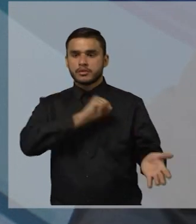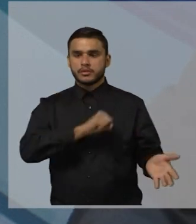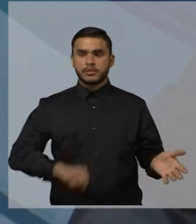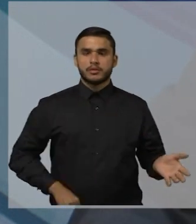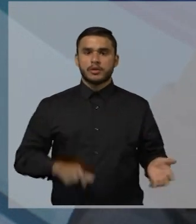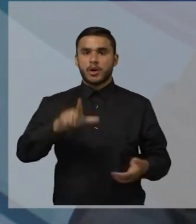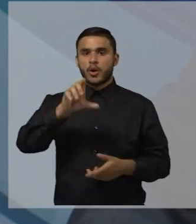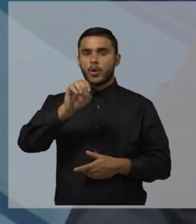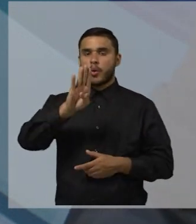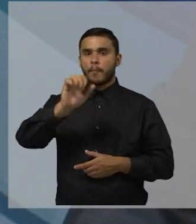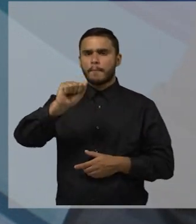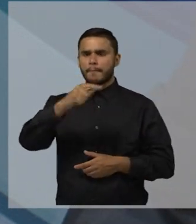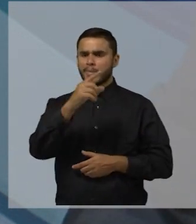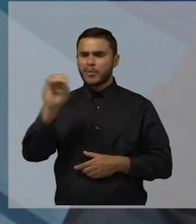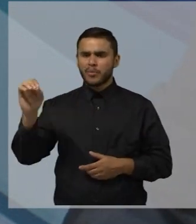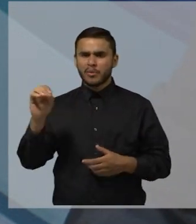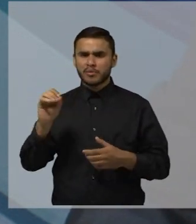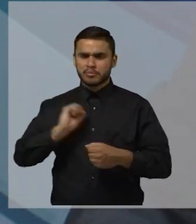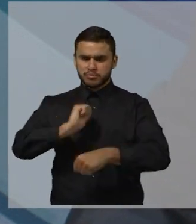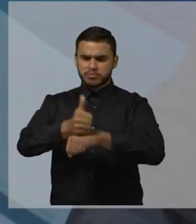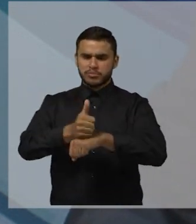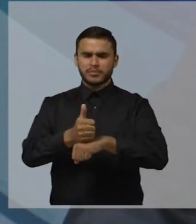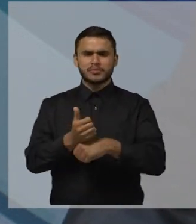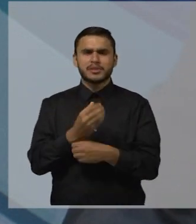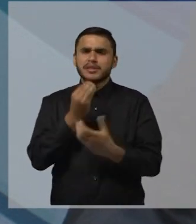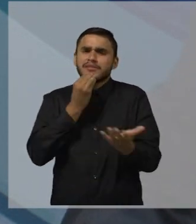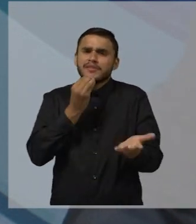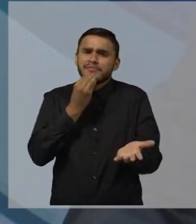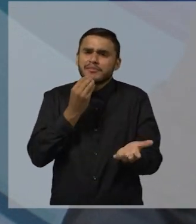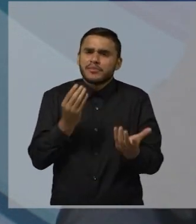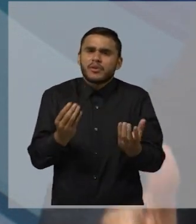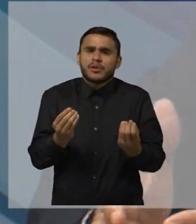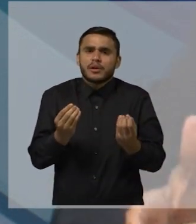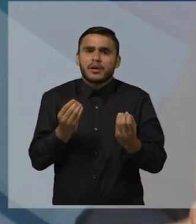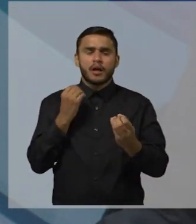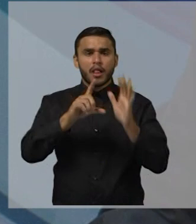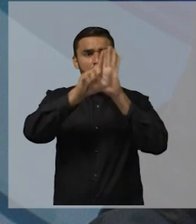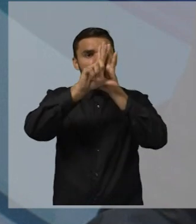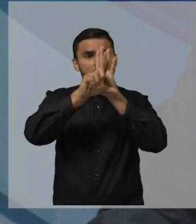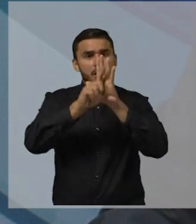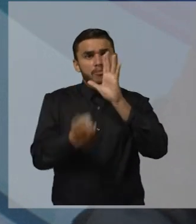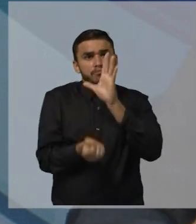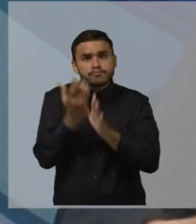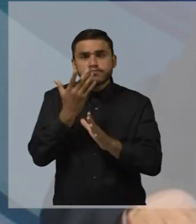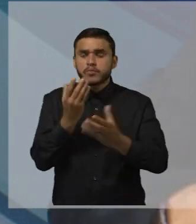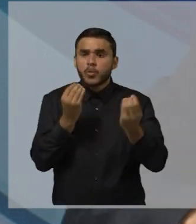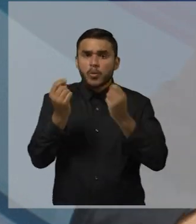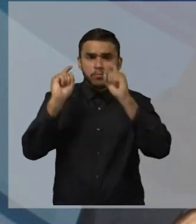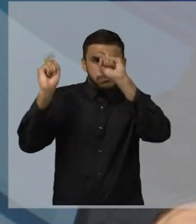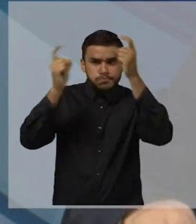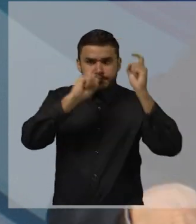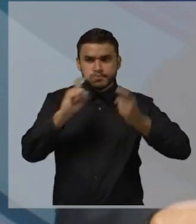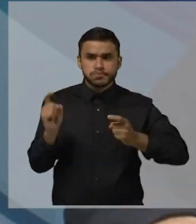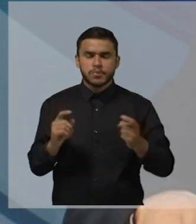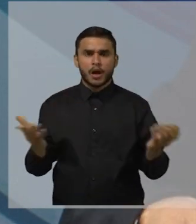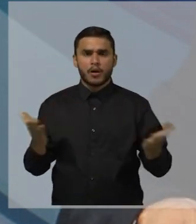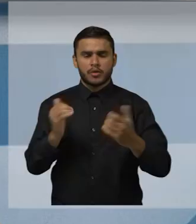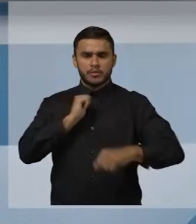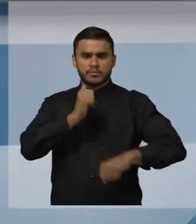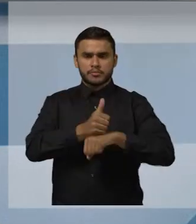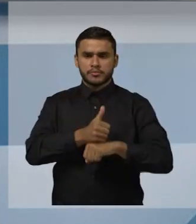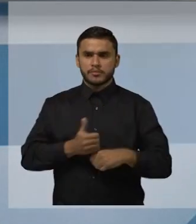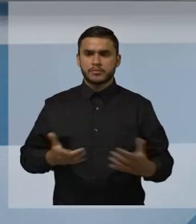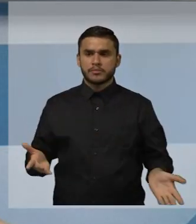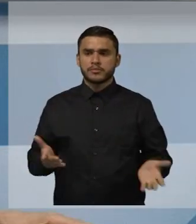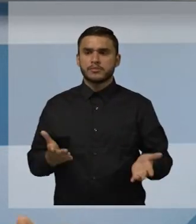eleito, foi para fiscalizar, para produzir leis no parlamento. E não, agora vamos Mas esse é outro também